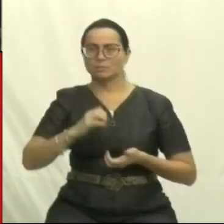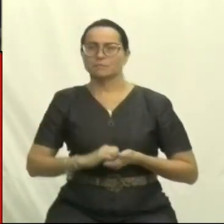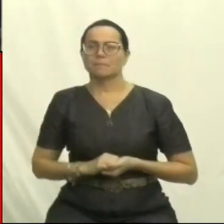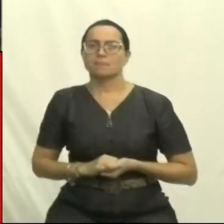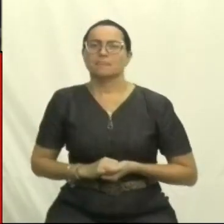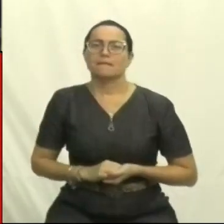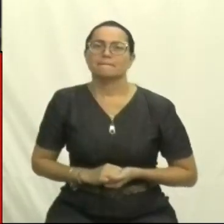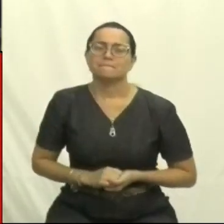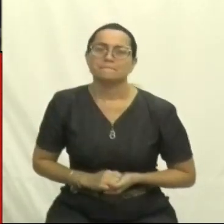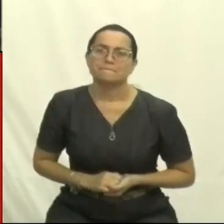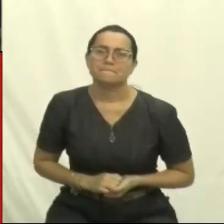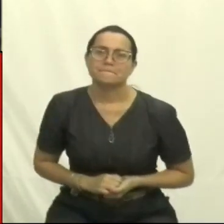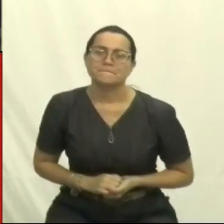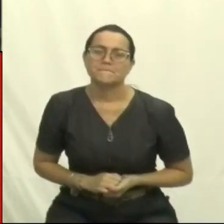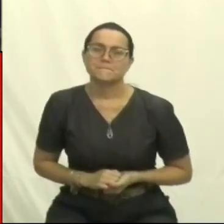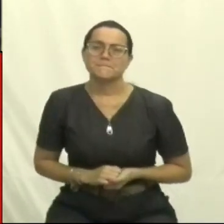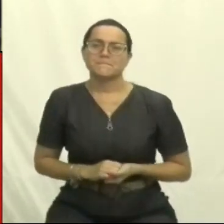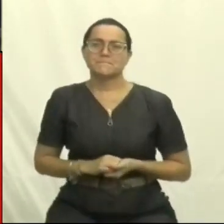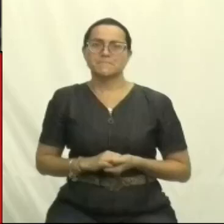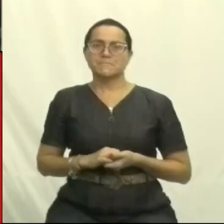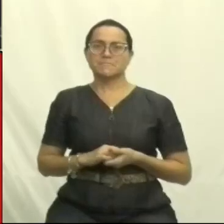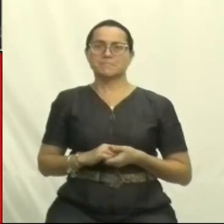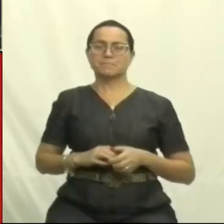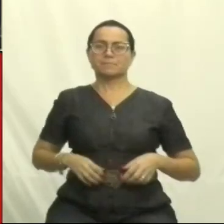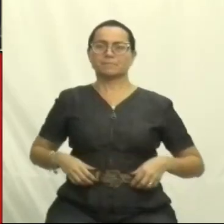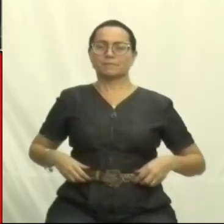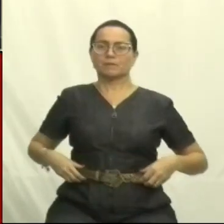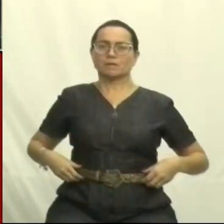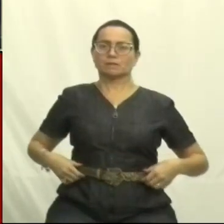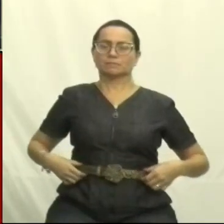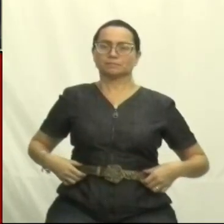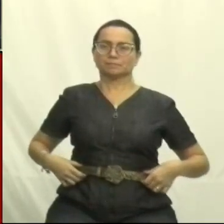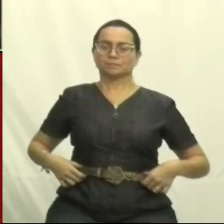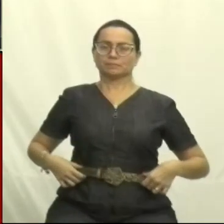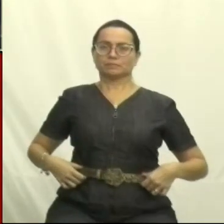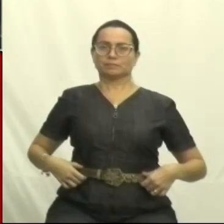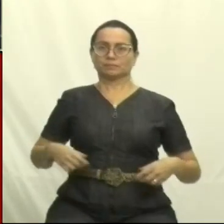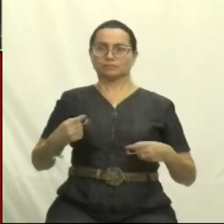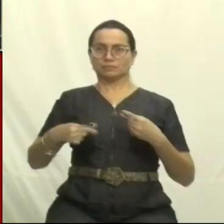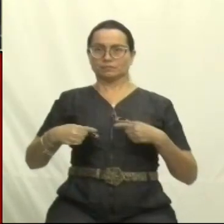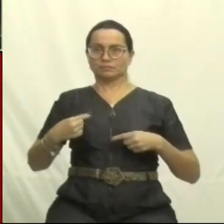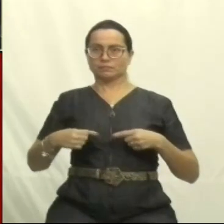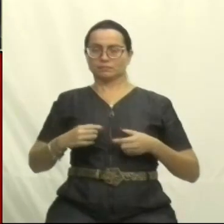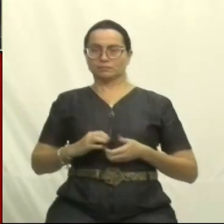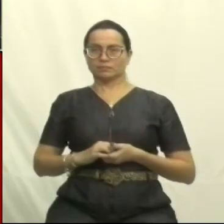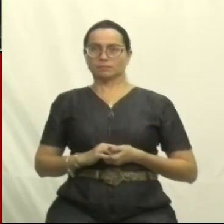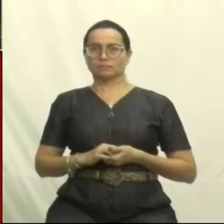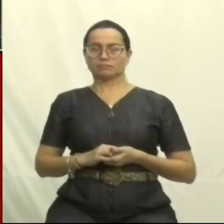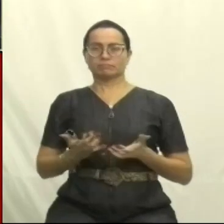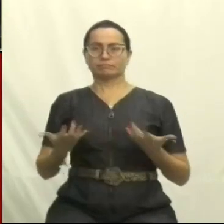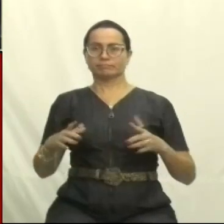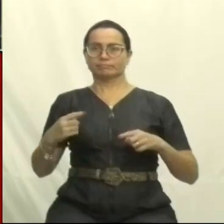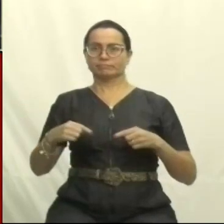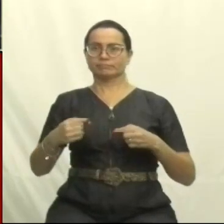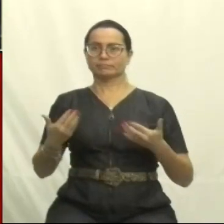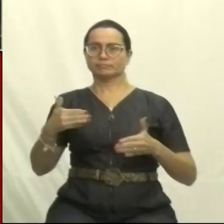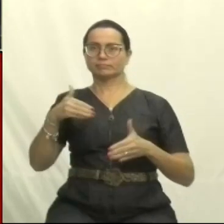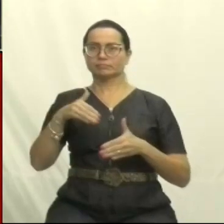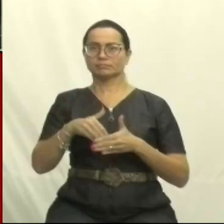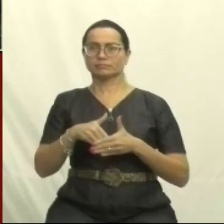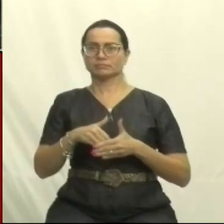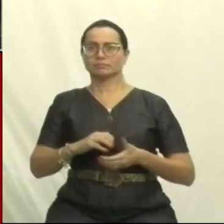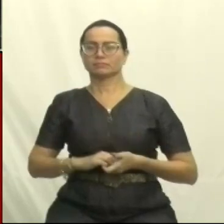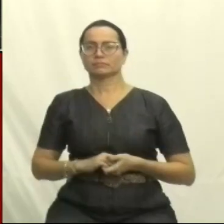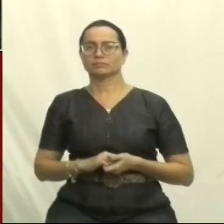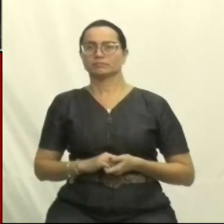os nossos cumprimentos. A moção está em discussão. Não havendo quem queira discutir, está